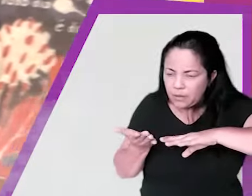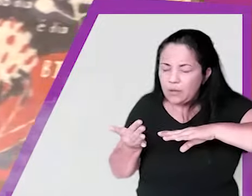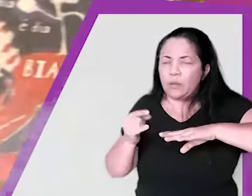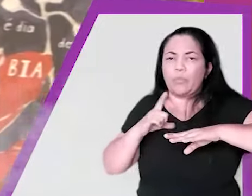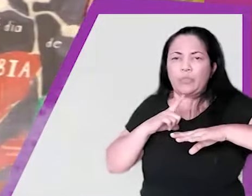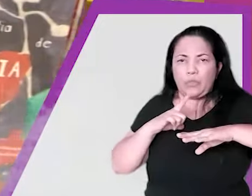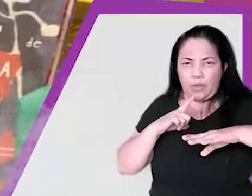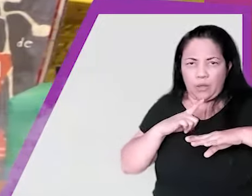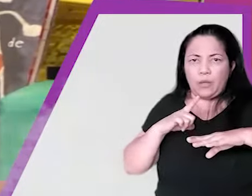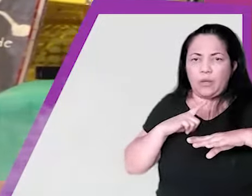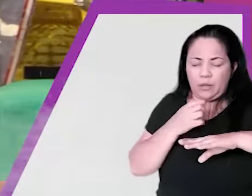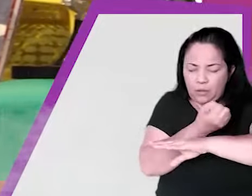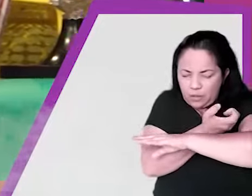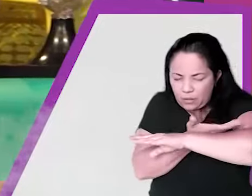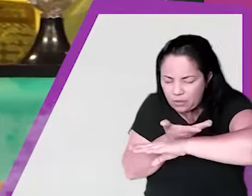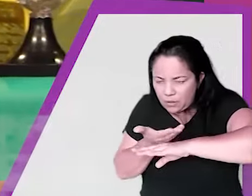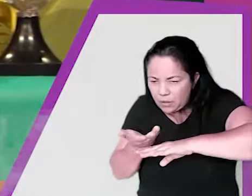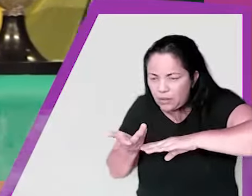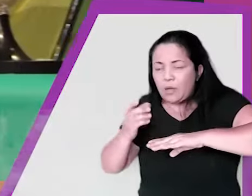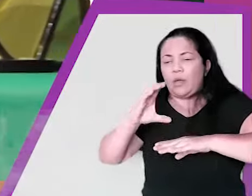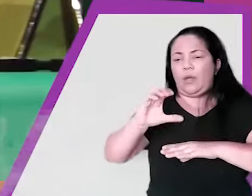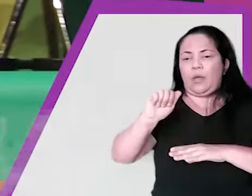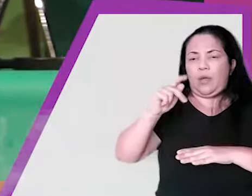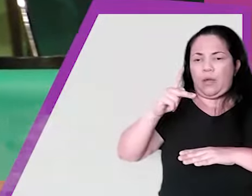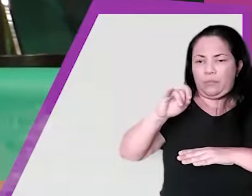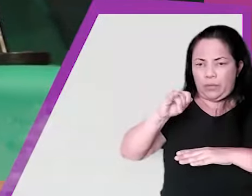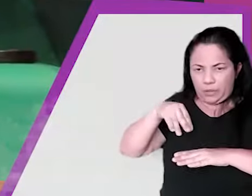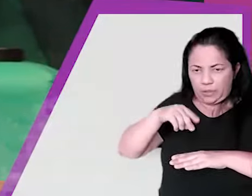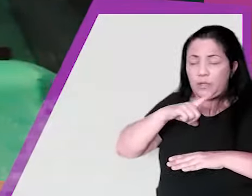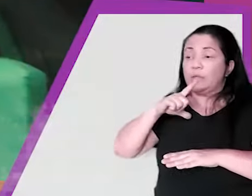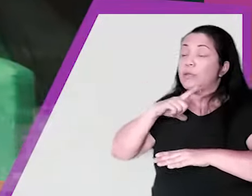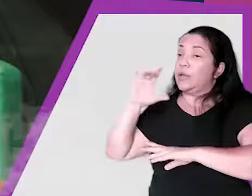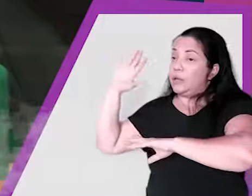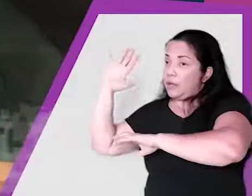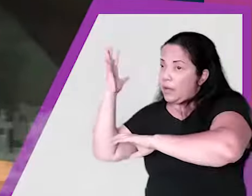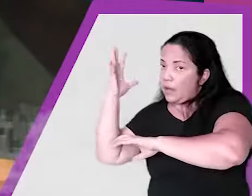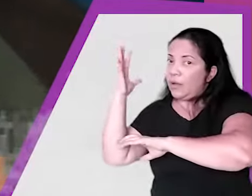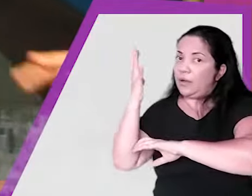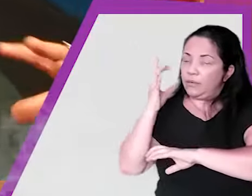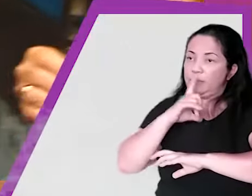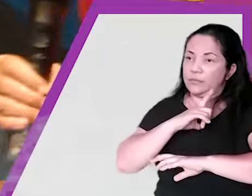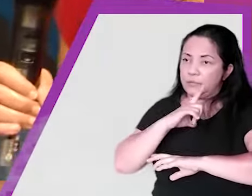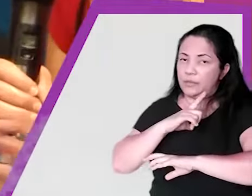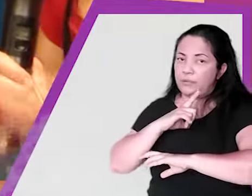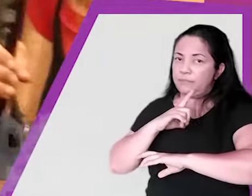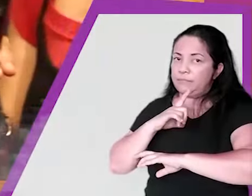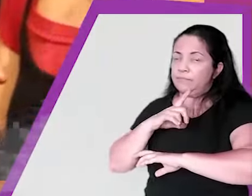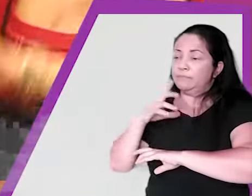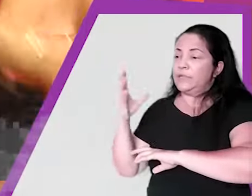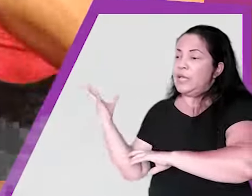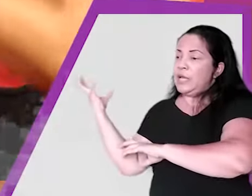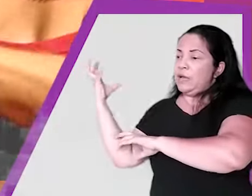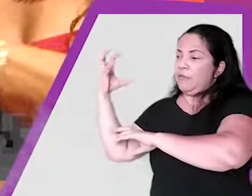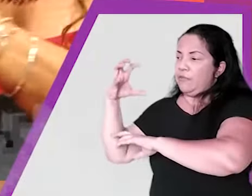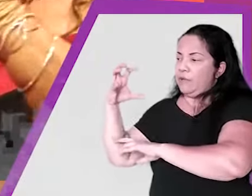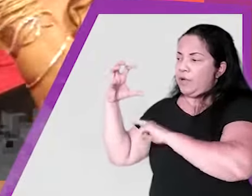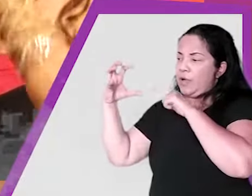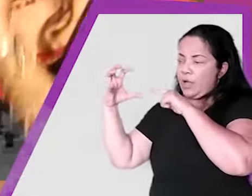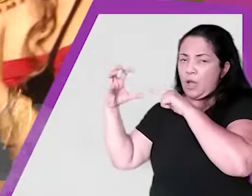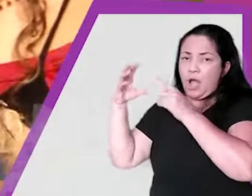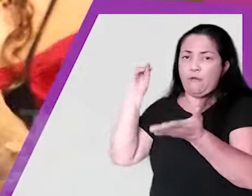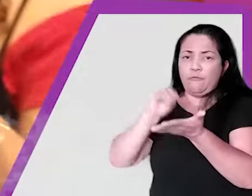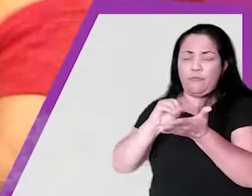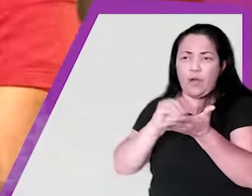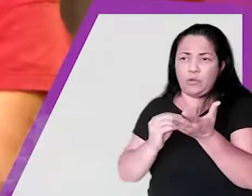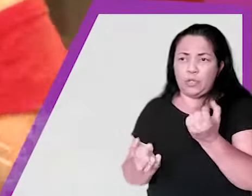uma combinação. Tem campo, né, com uma vegetação ali de campo, mas uns capins e tal, e árvores, né?